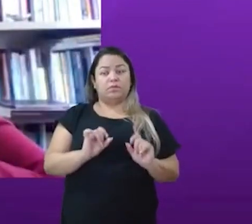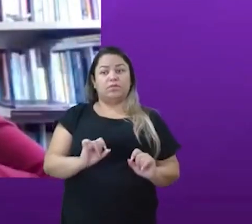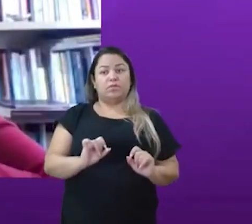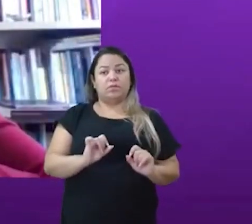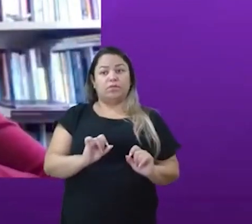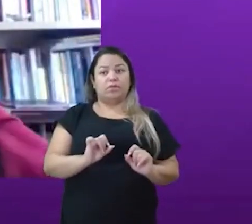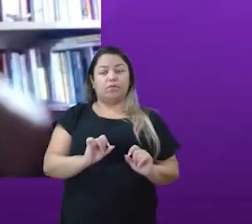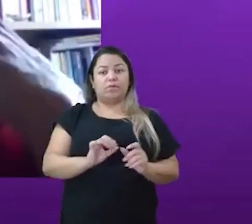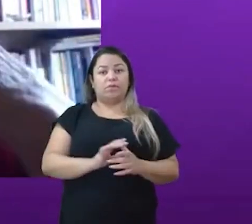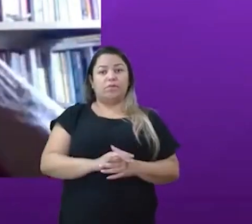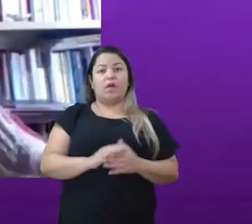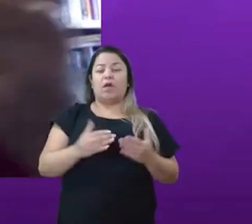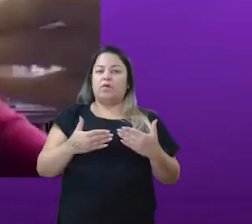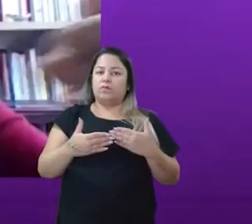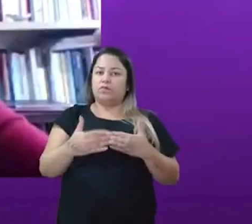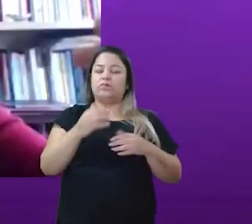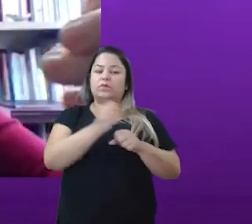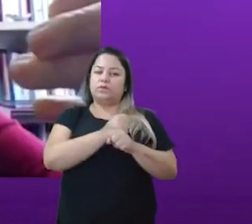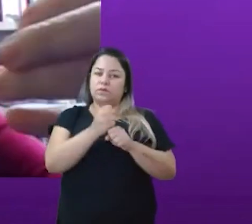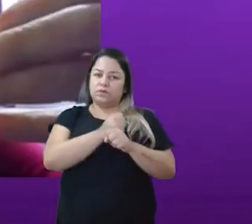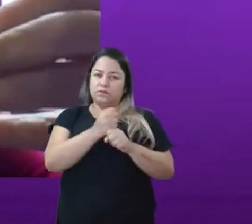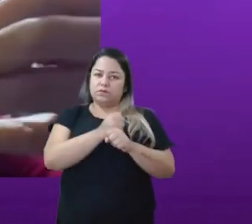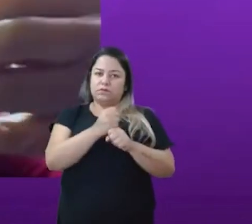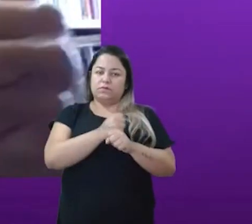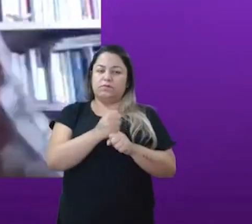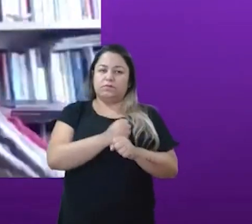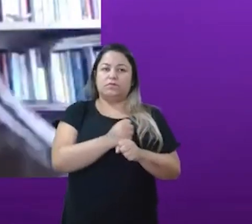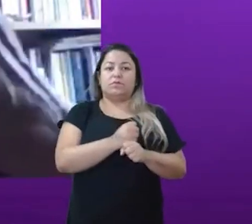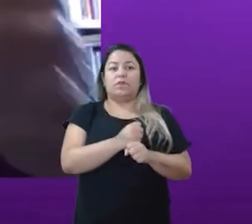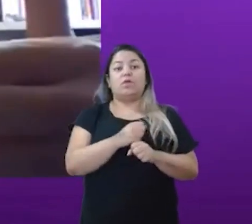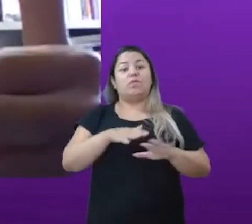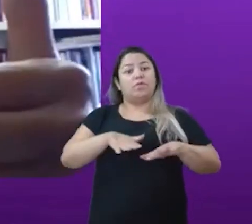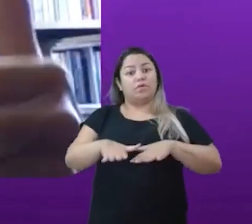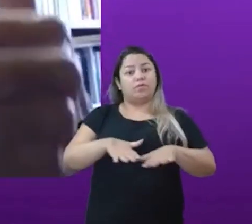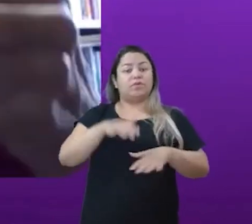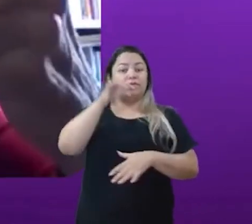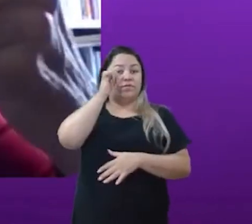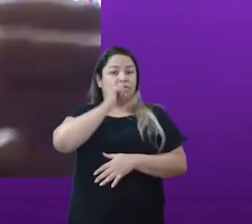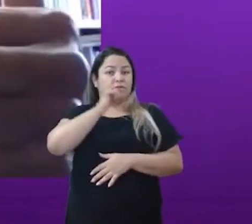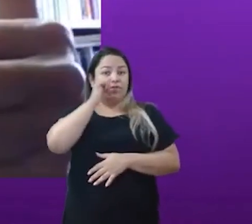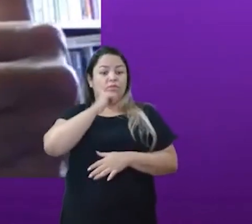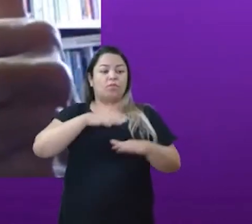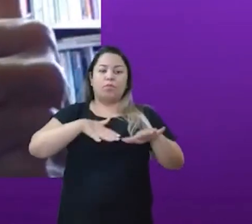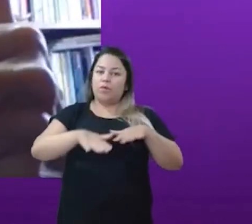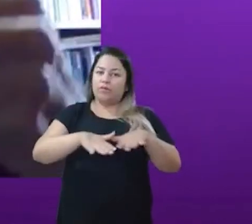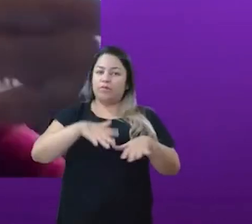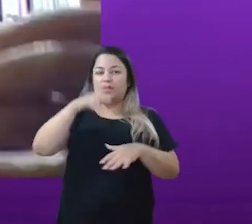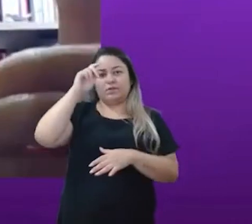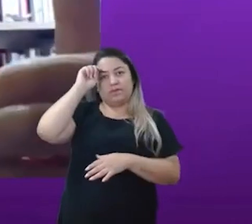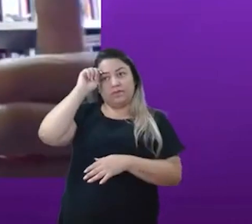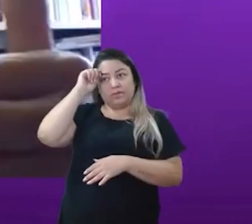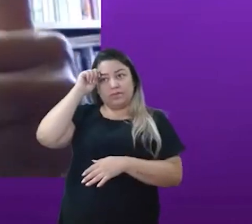de, ao longo dos anos, o movimento feminista e o movimento de mulheres